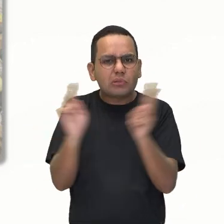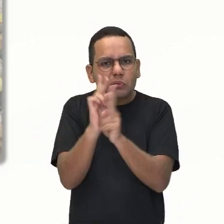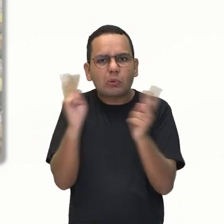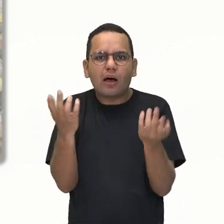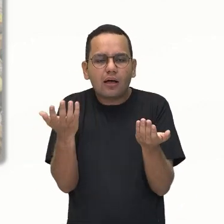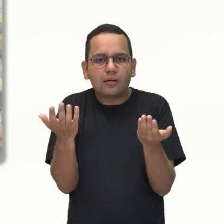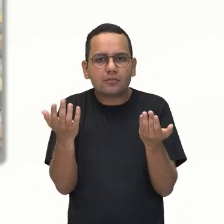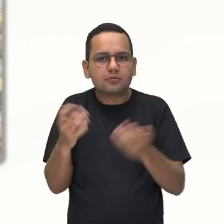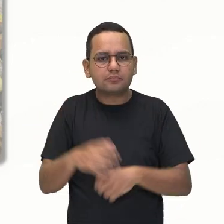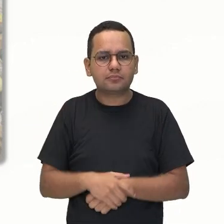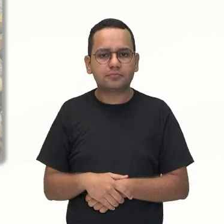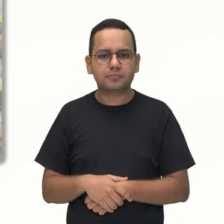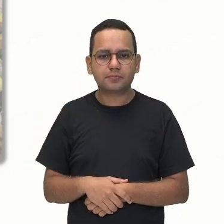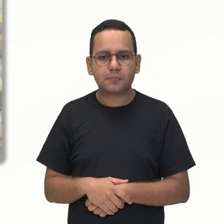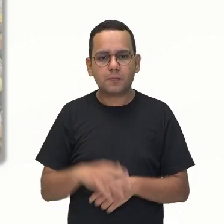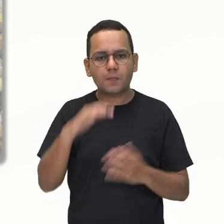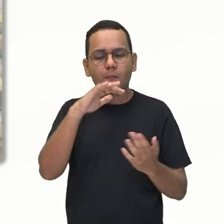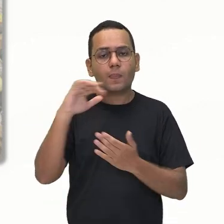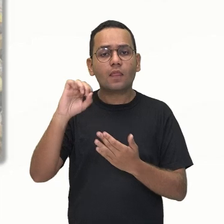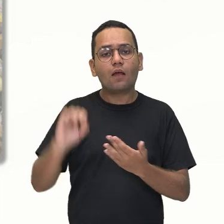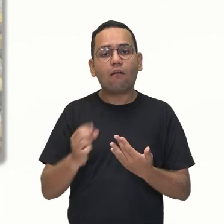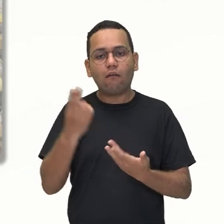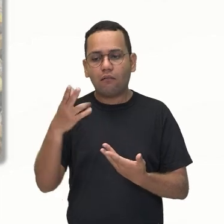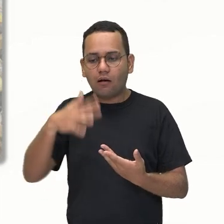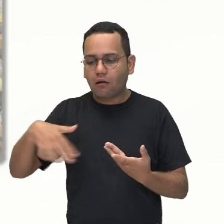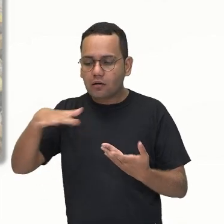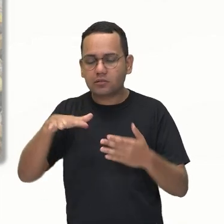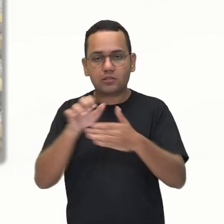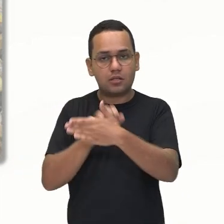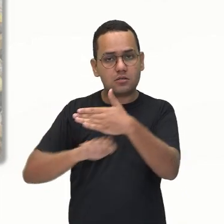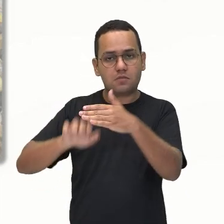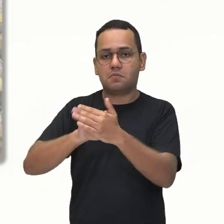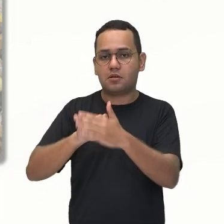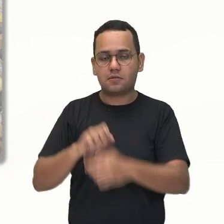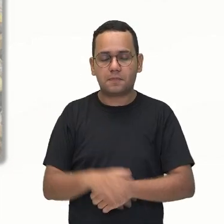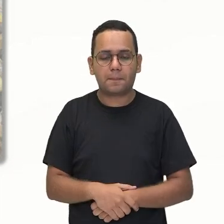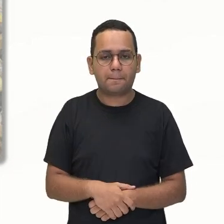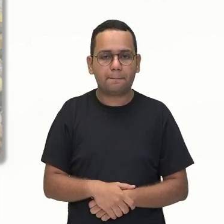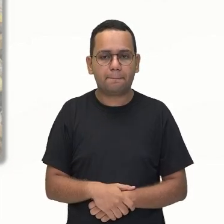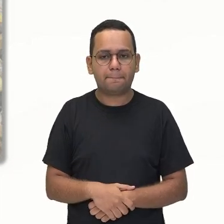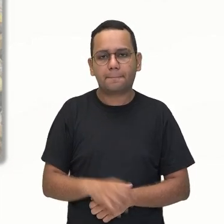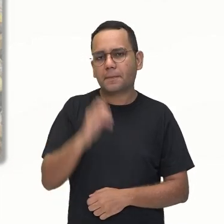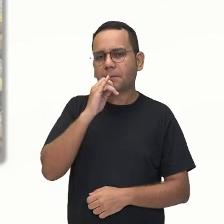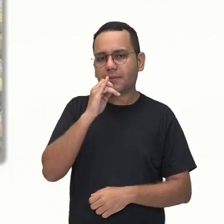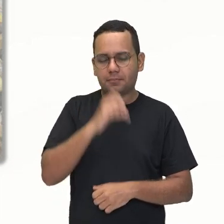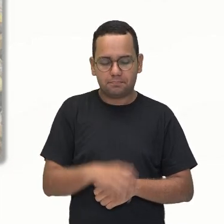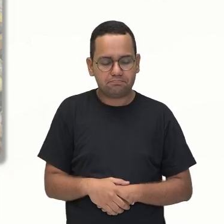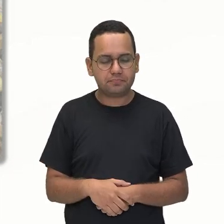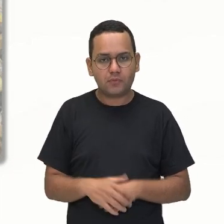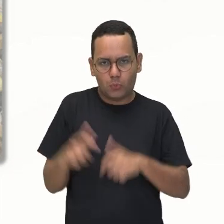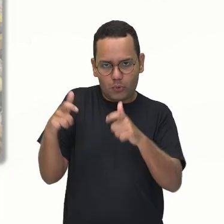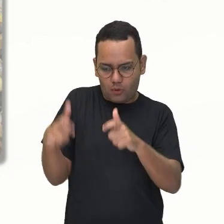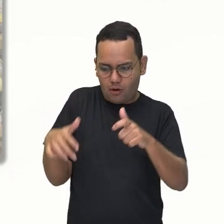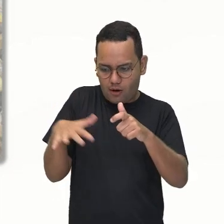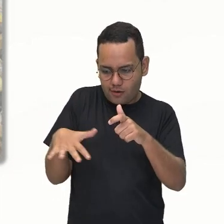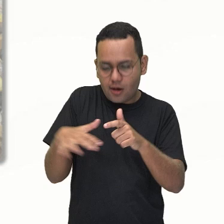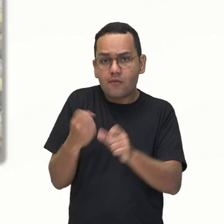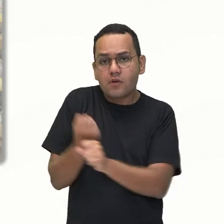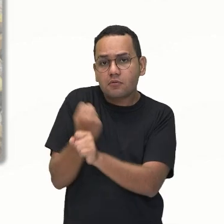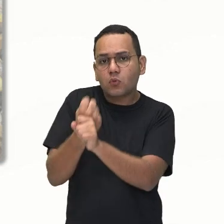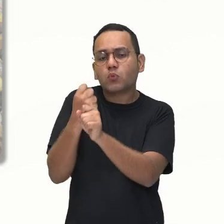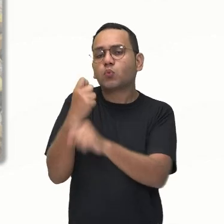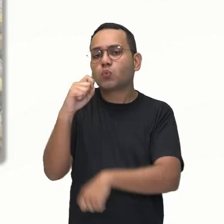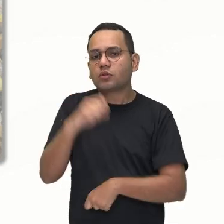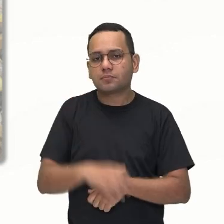em grandes empreendimentos industriais. Imaginem, vai ser construído um